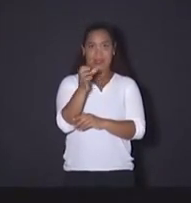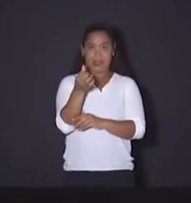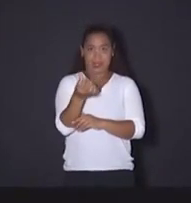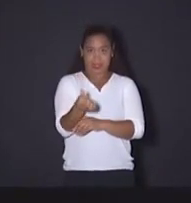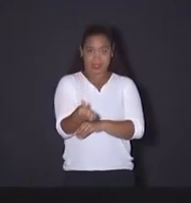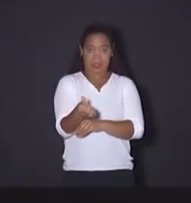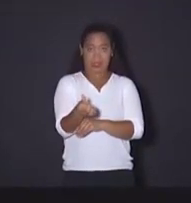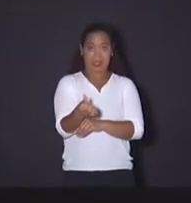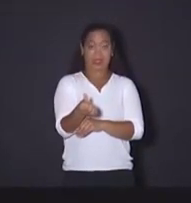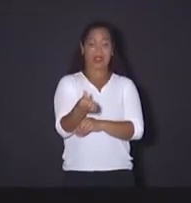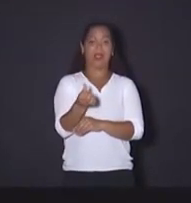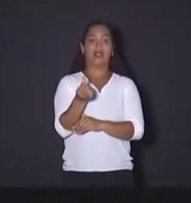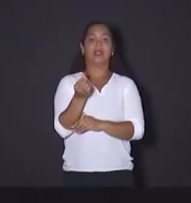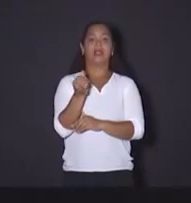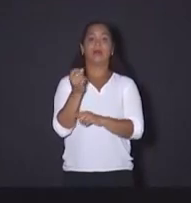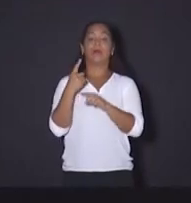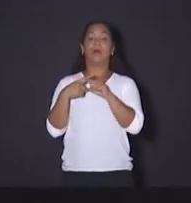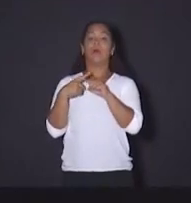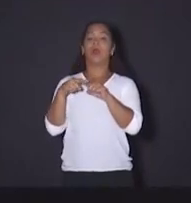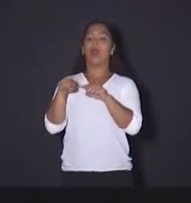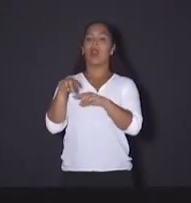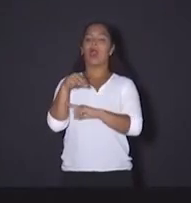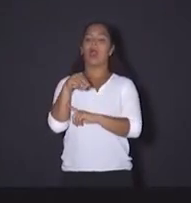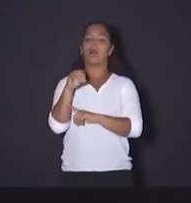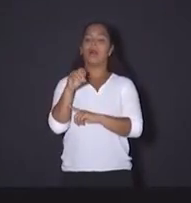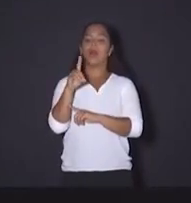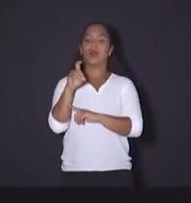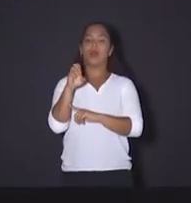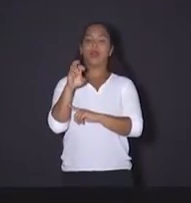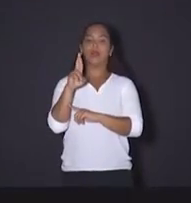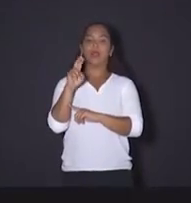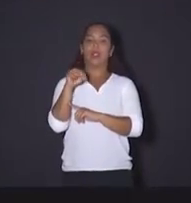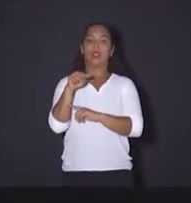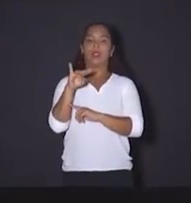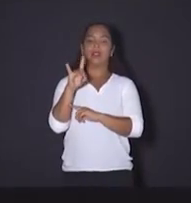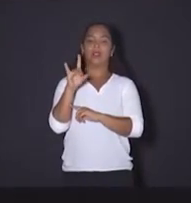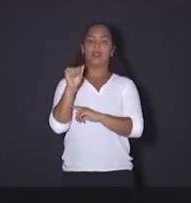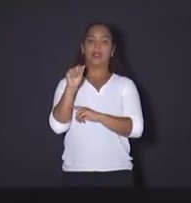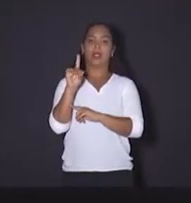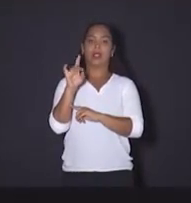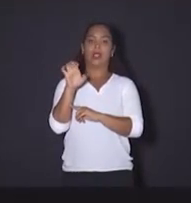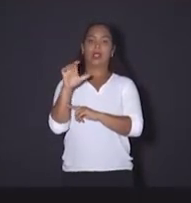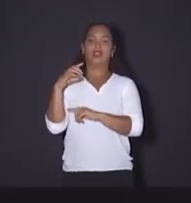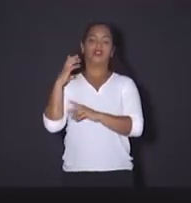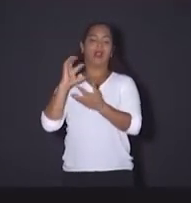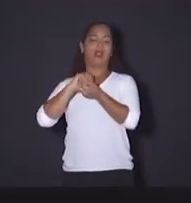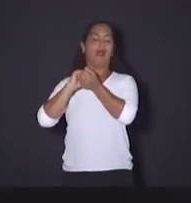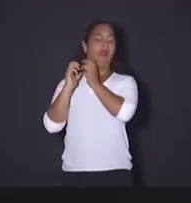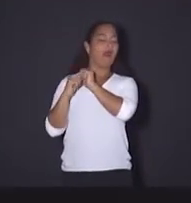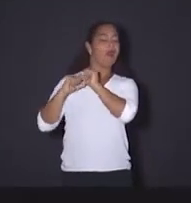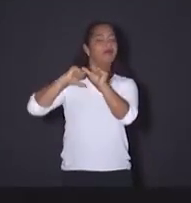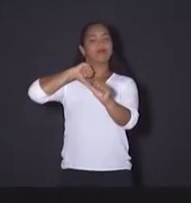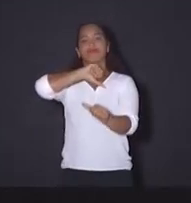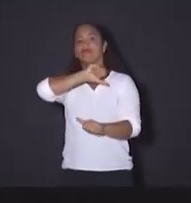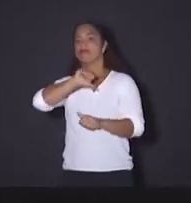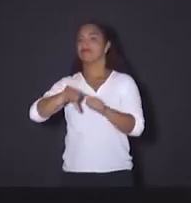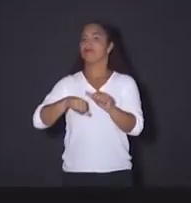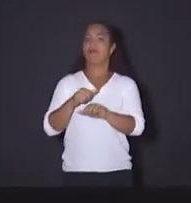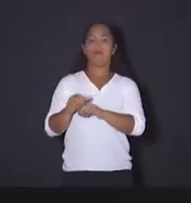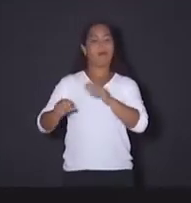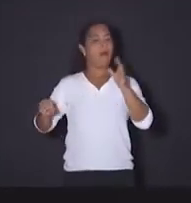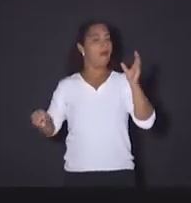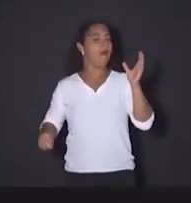1956 no conceito da modernidade, como uma arte transformadora, como a criação da...